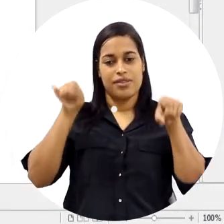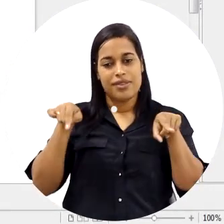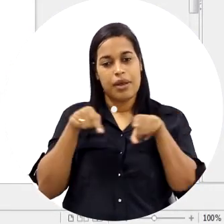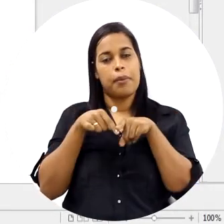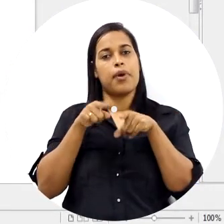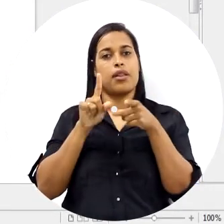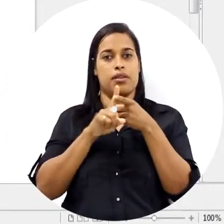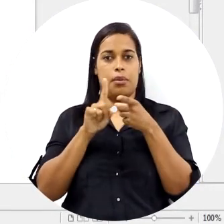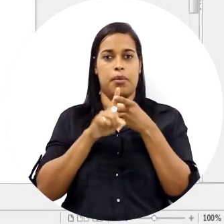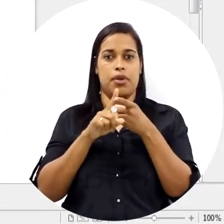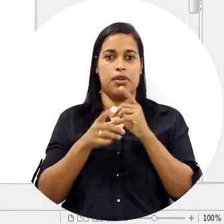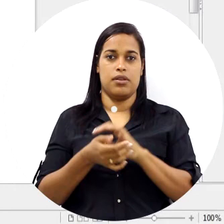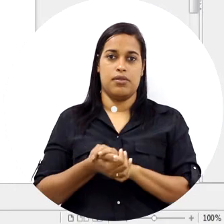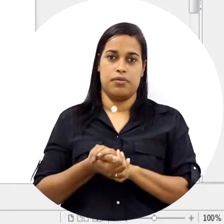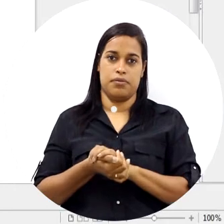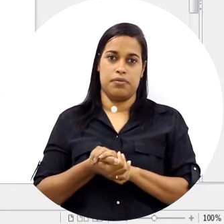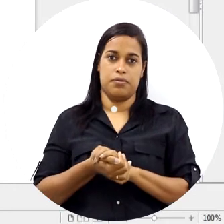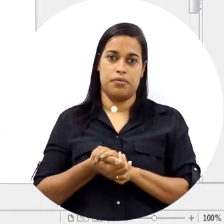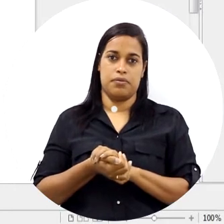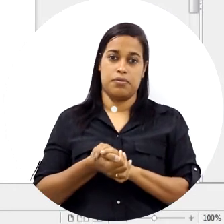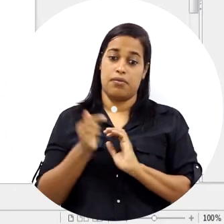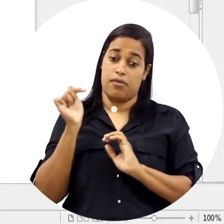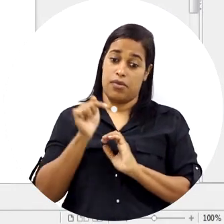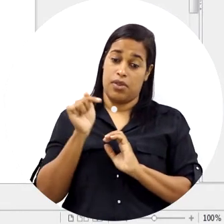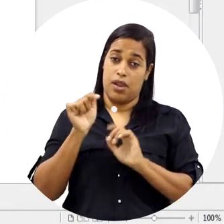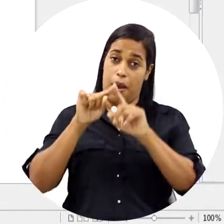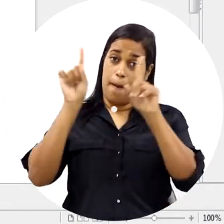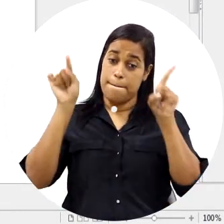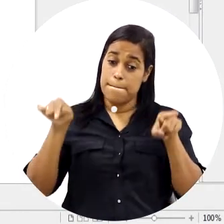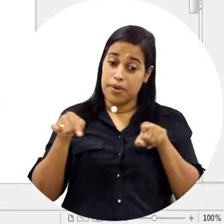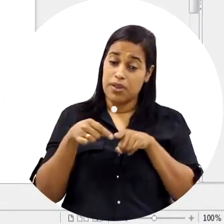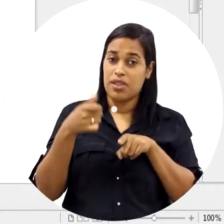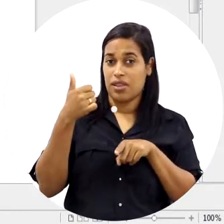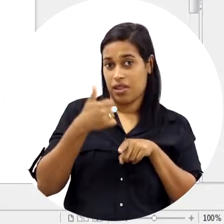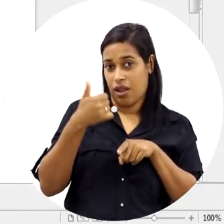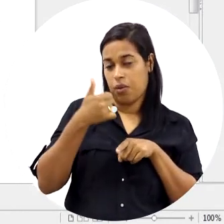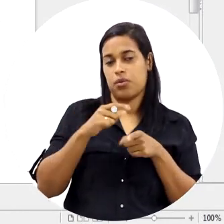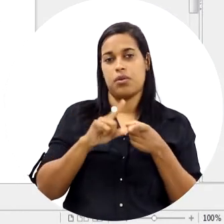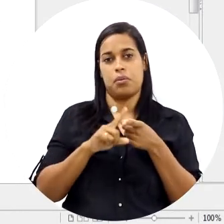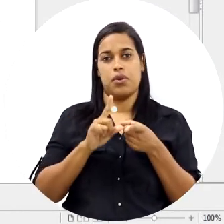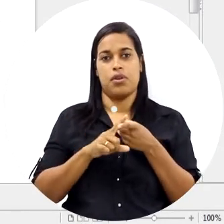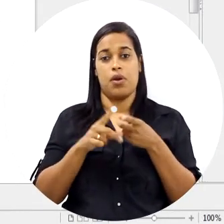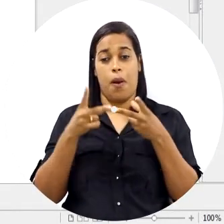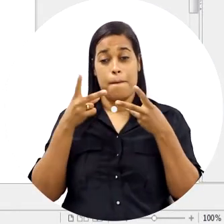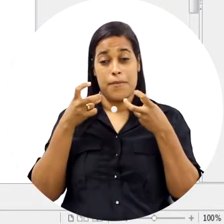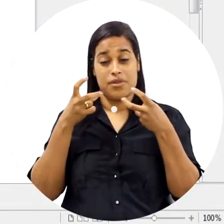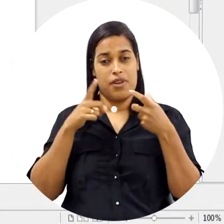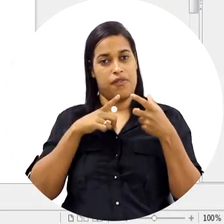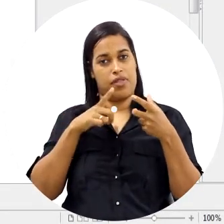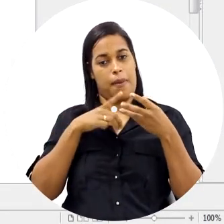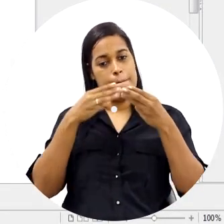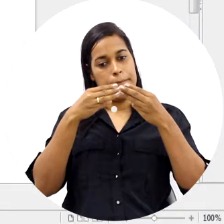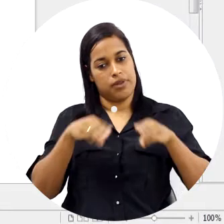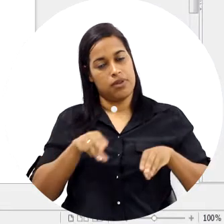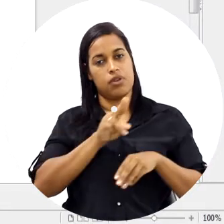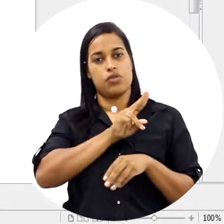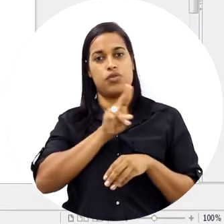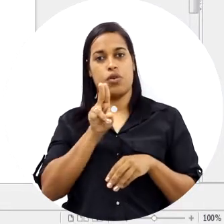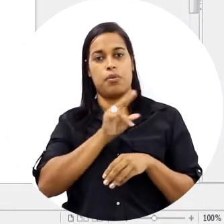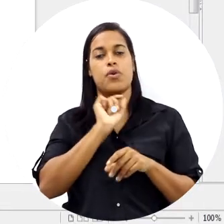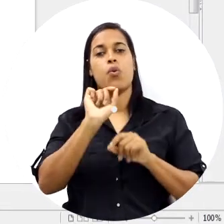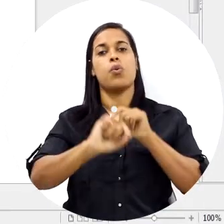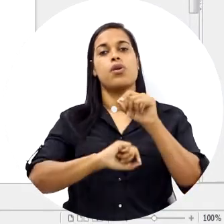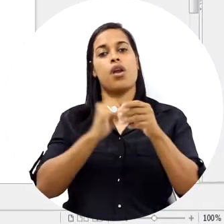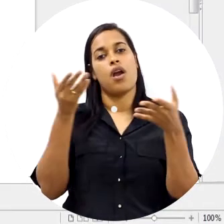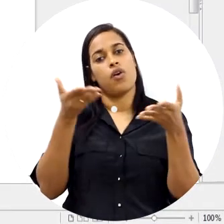associadas. Nesse caso aqui, a planilha 1 também. Então, observe, tem a matrícula e o nome. O que a gente vai fazer